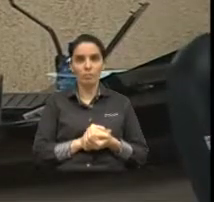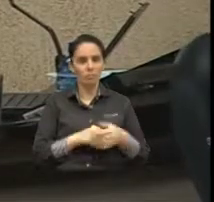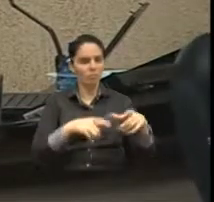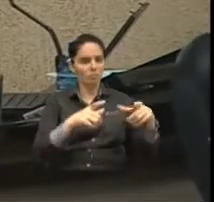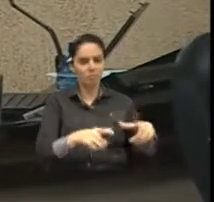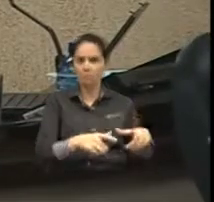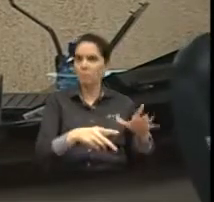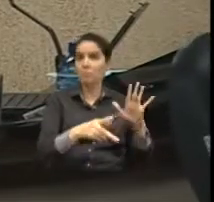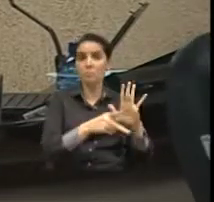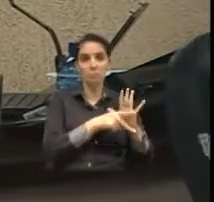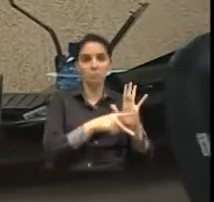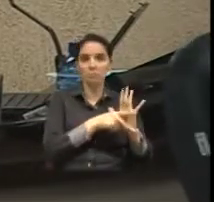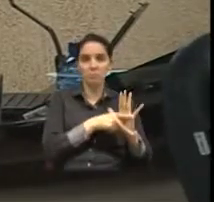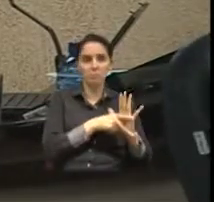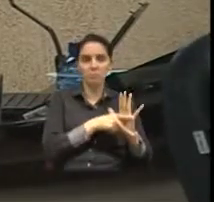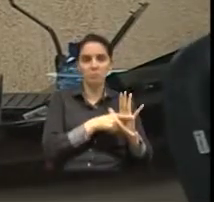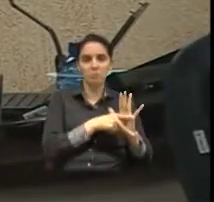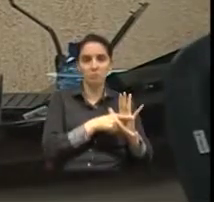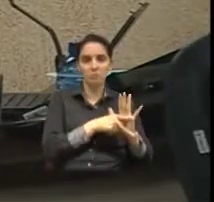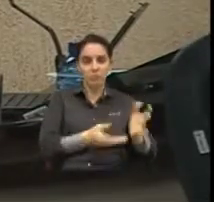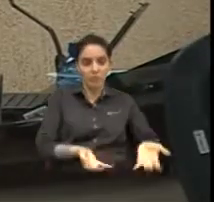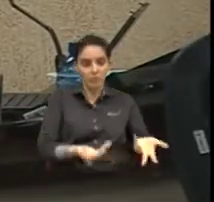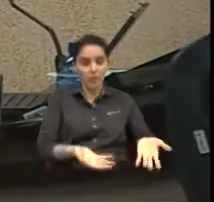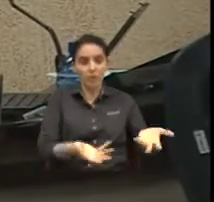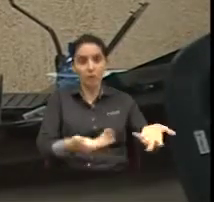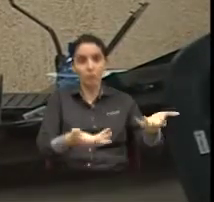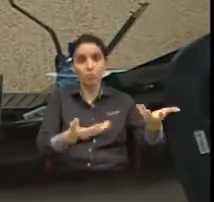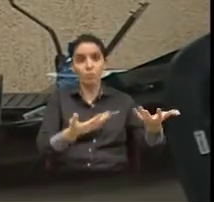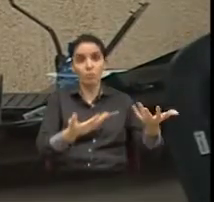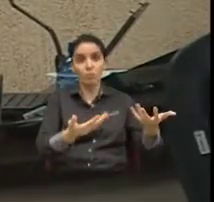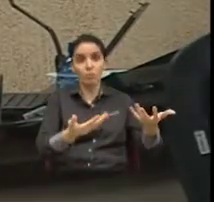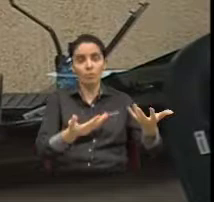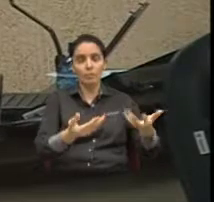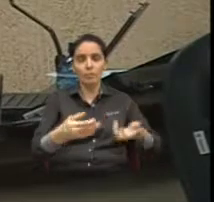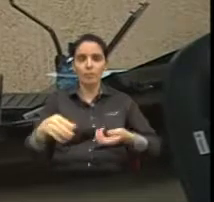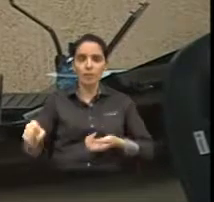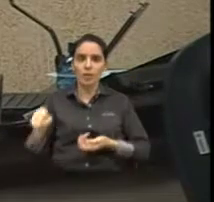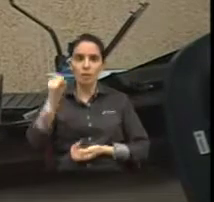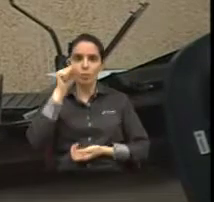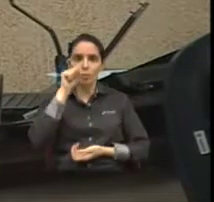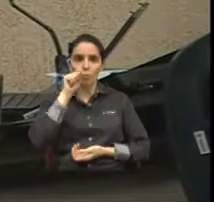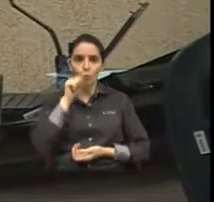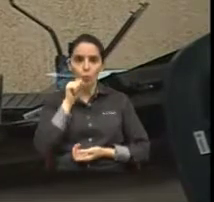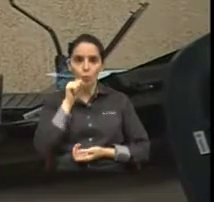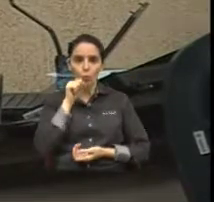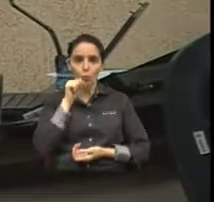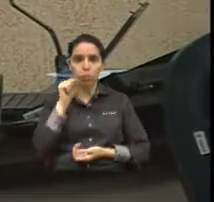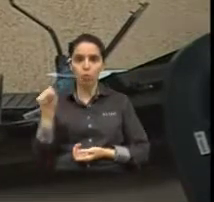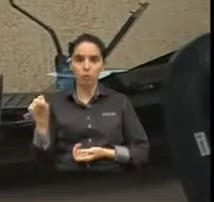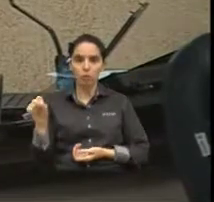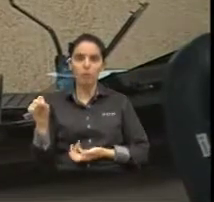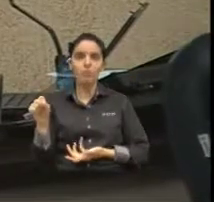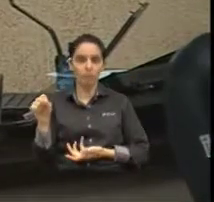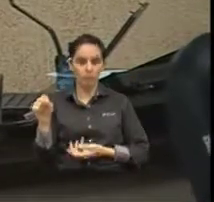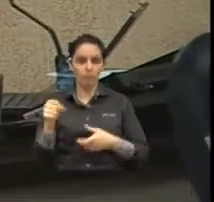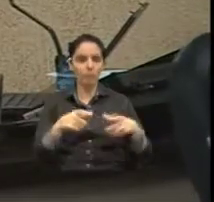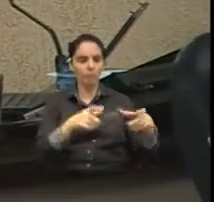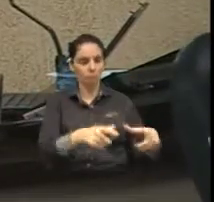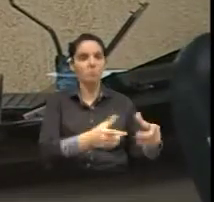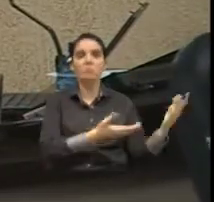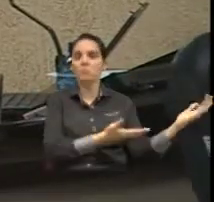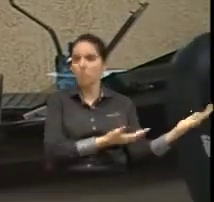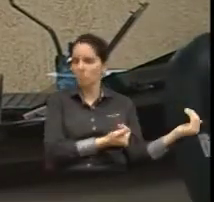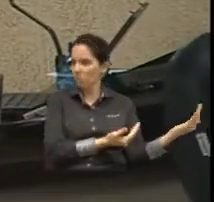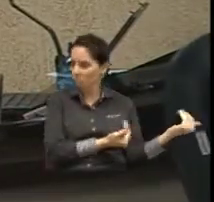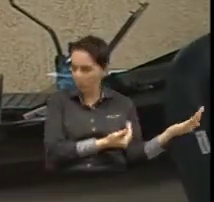lanchonetes, bares, que propõem em que os seus frequentadores fumem o narguilé. E ali tem jovens,